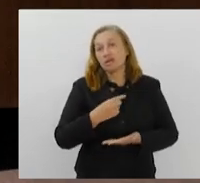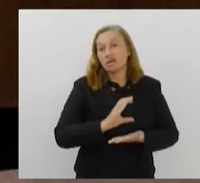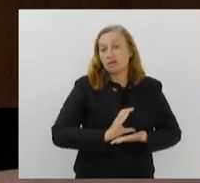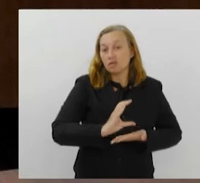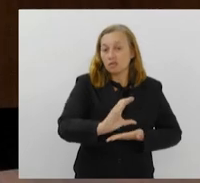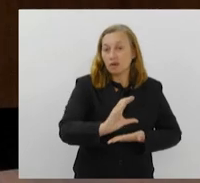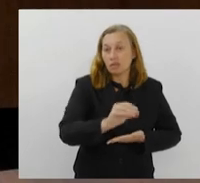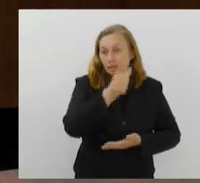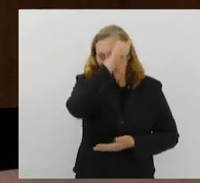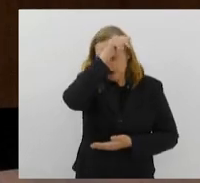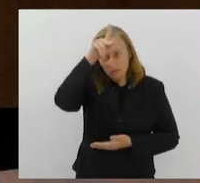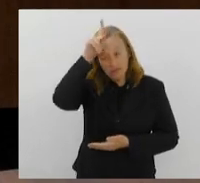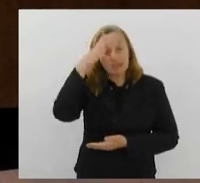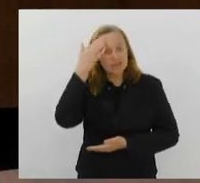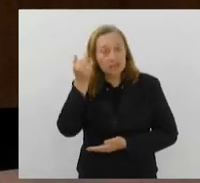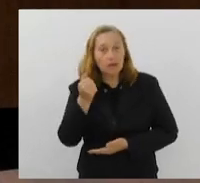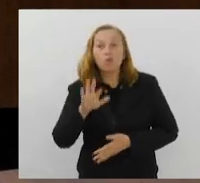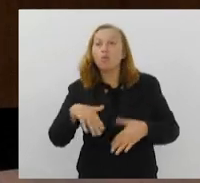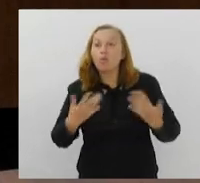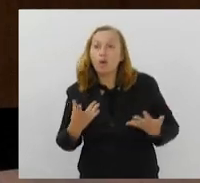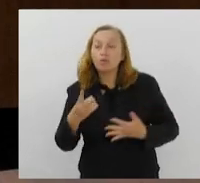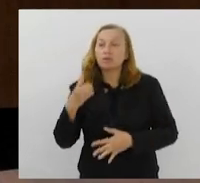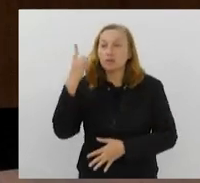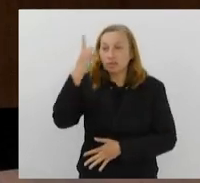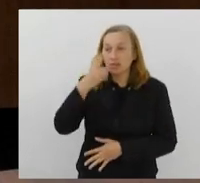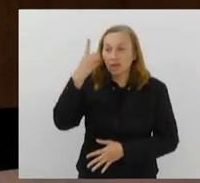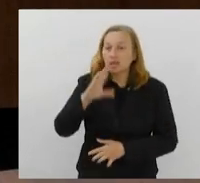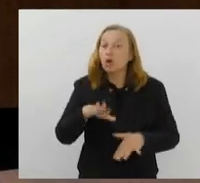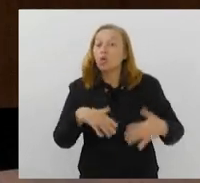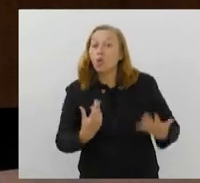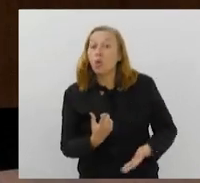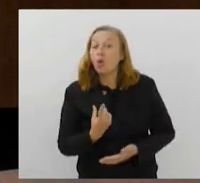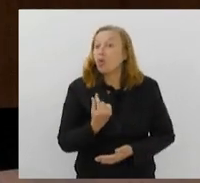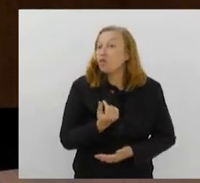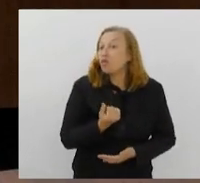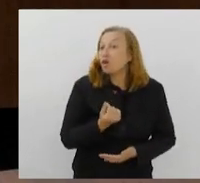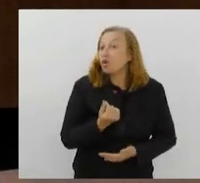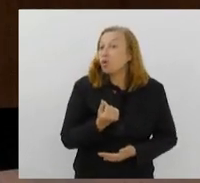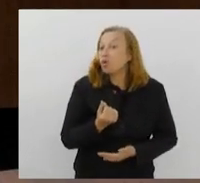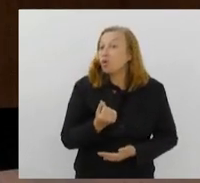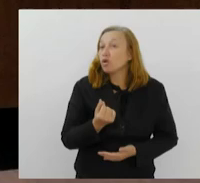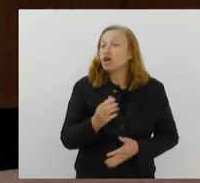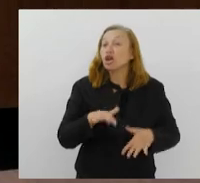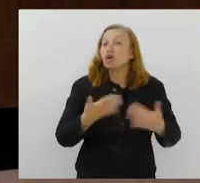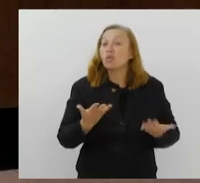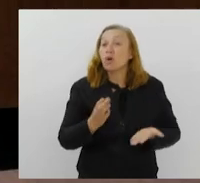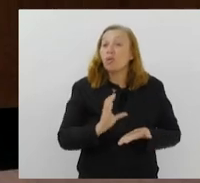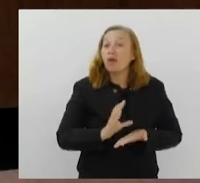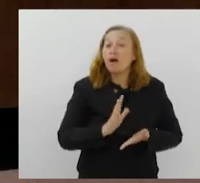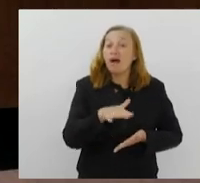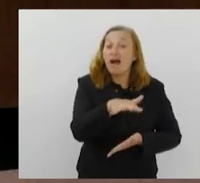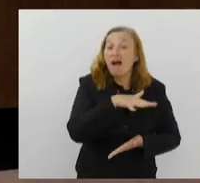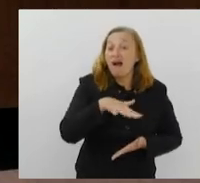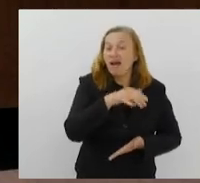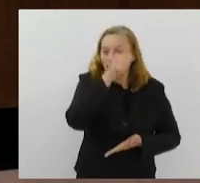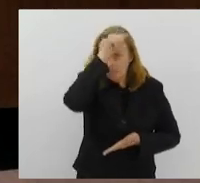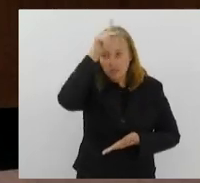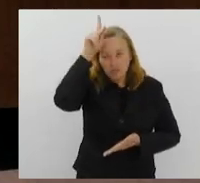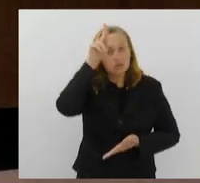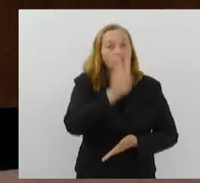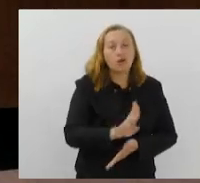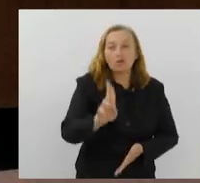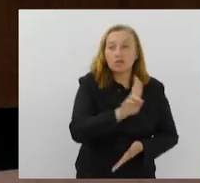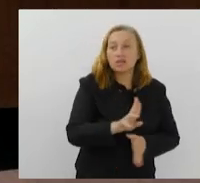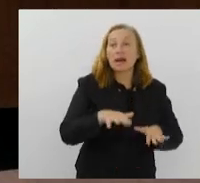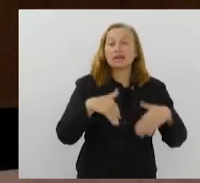se sabe qual é o deputado, qual é o valor e o que, que a prefeitura vai, para que área que a prefeitura vai fazer. Portanto, chamar